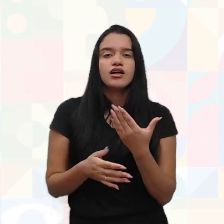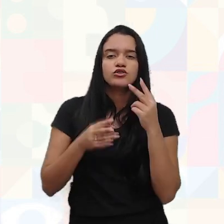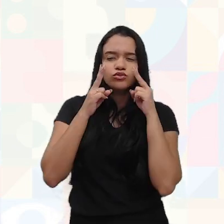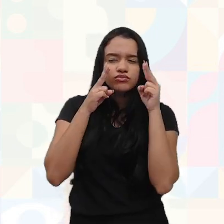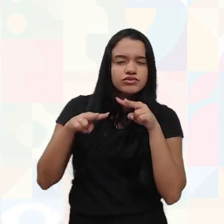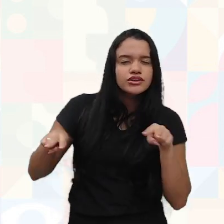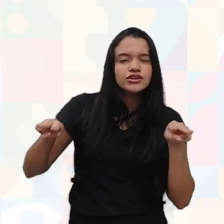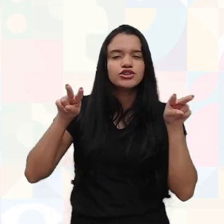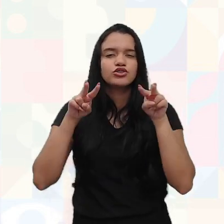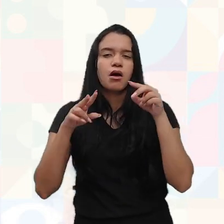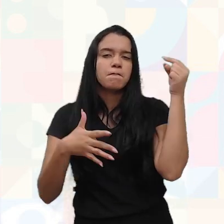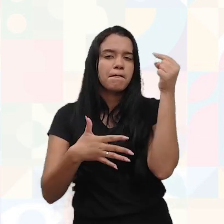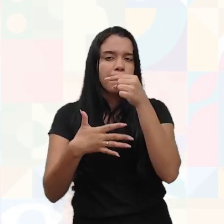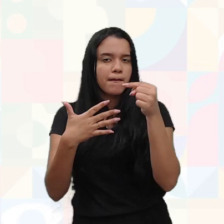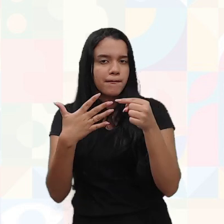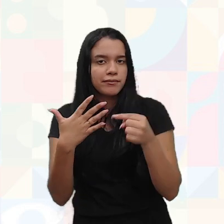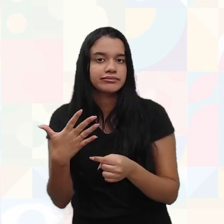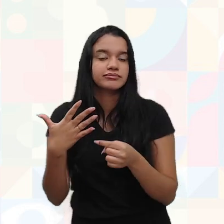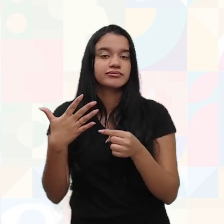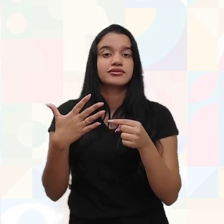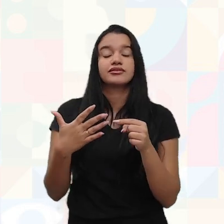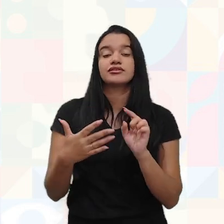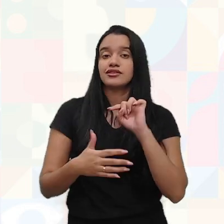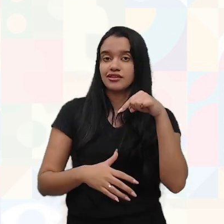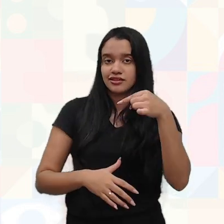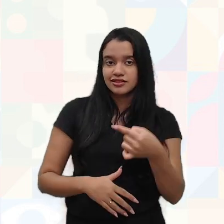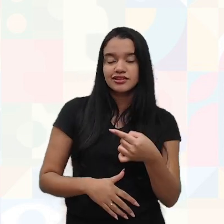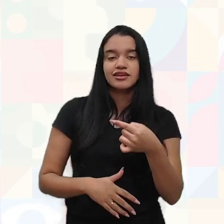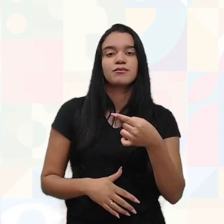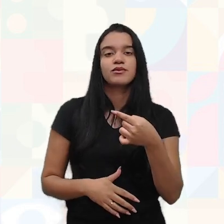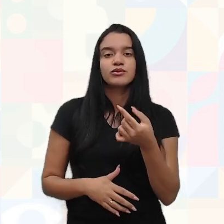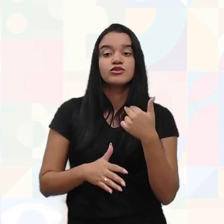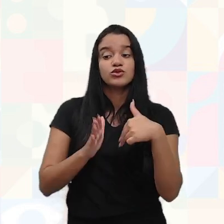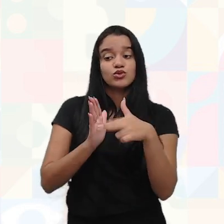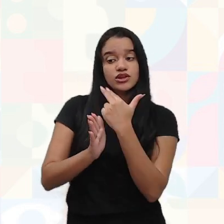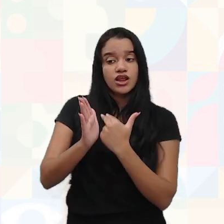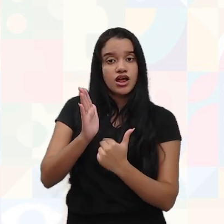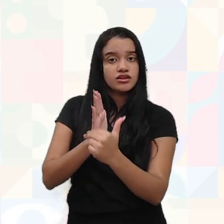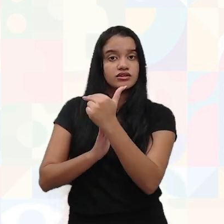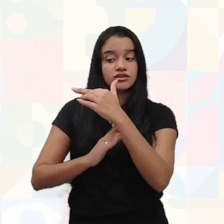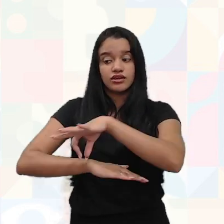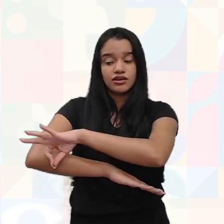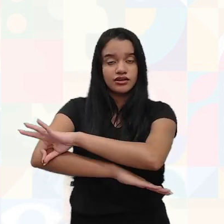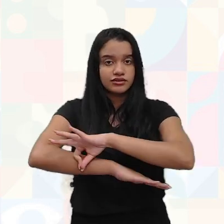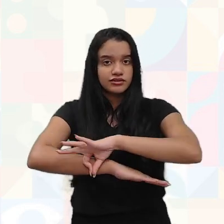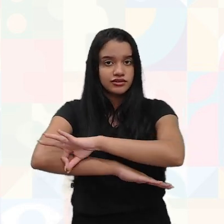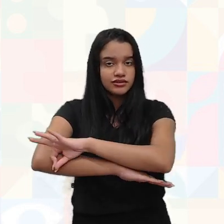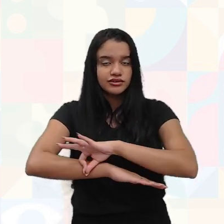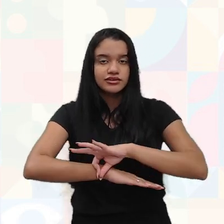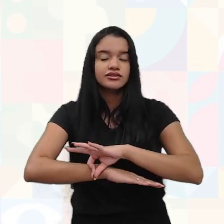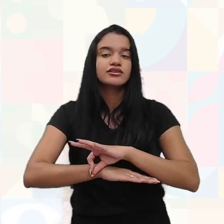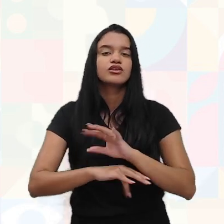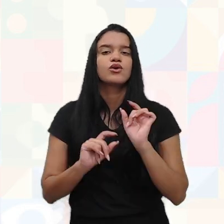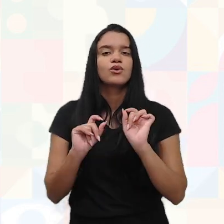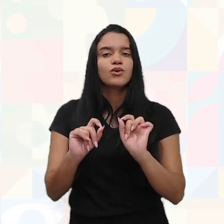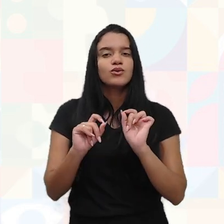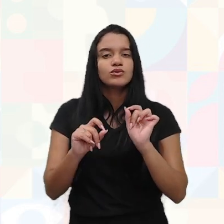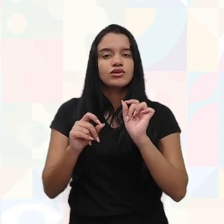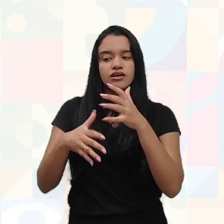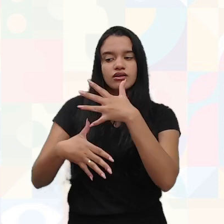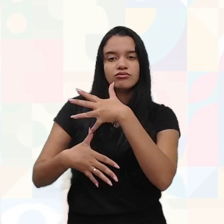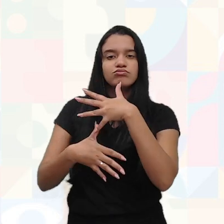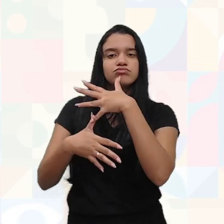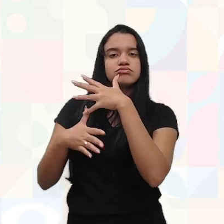vistas, e isso posteriormente é passado para o desenho arquitetônico, que a gente vai trabalhar o quê? Com a planta